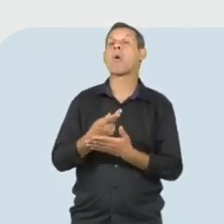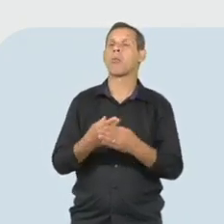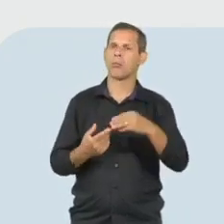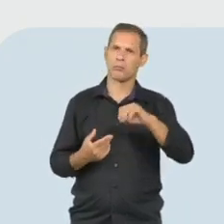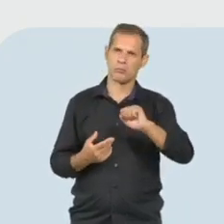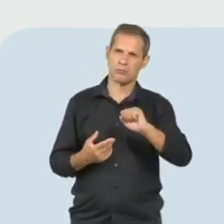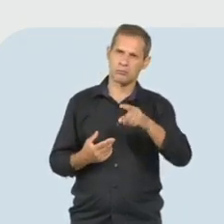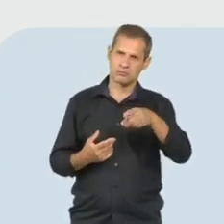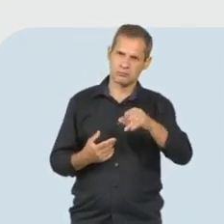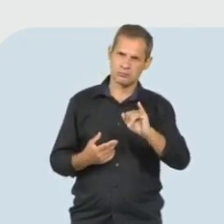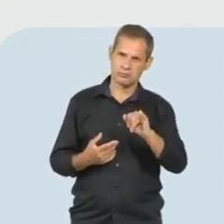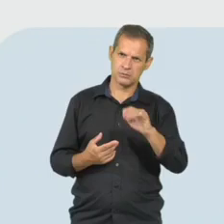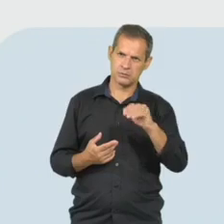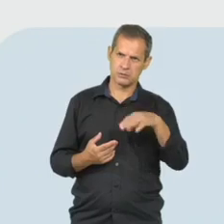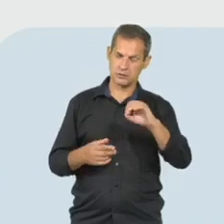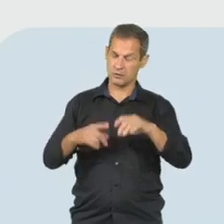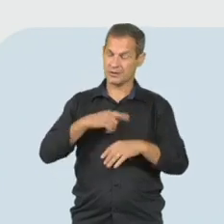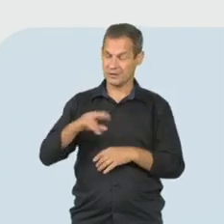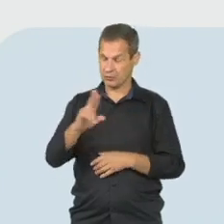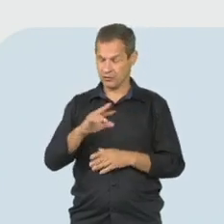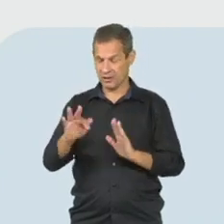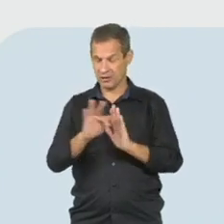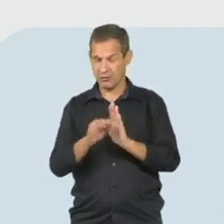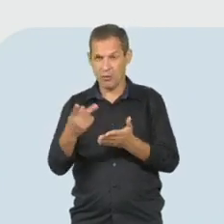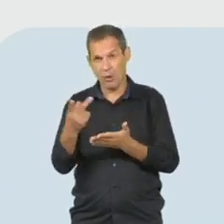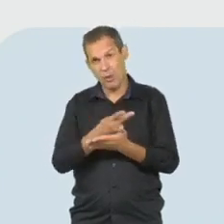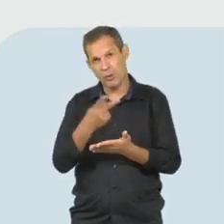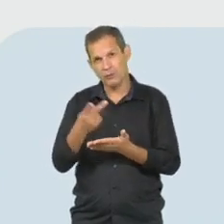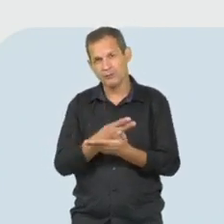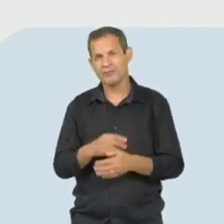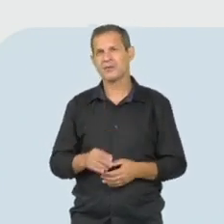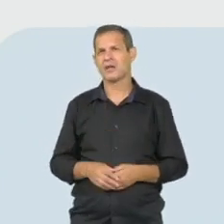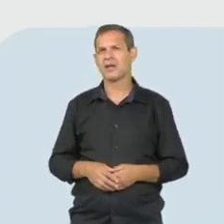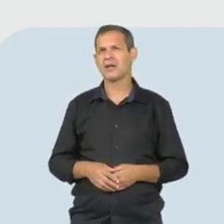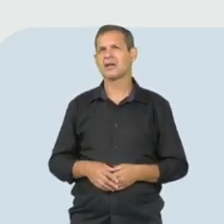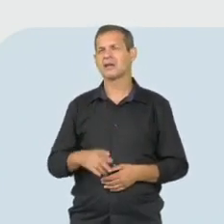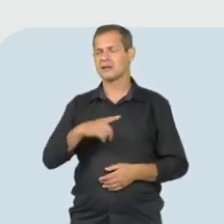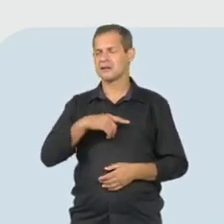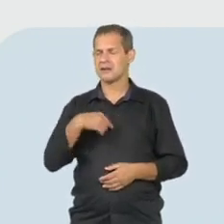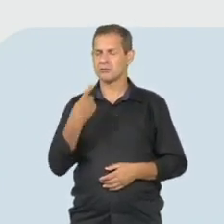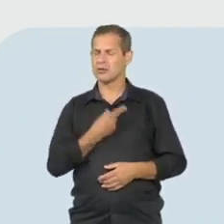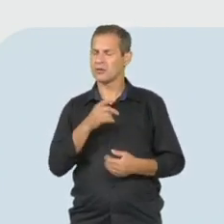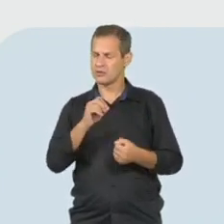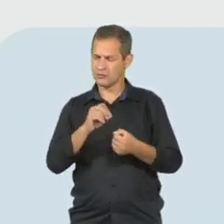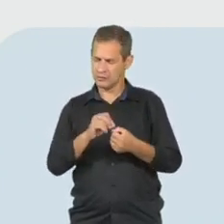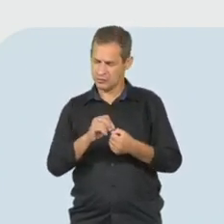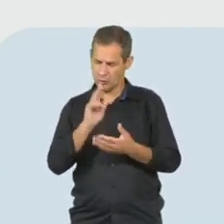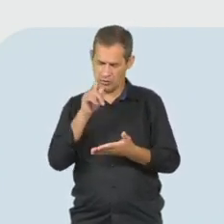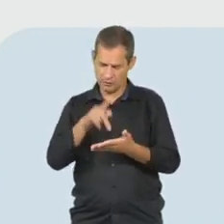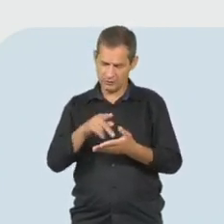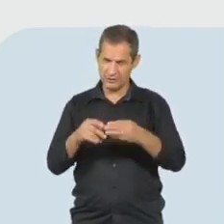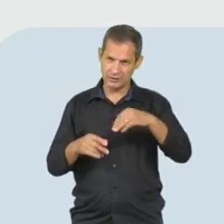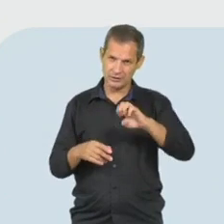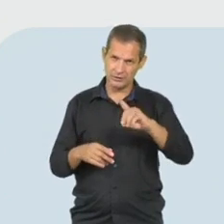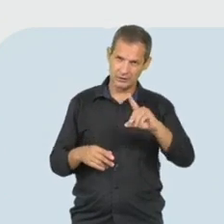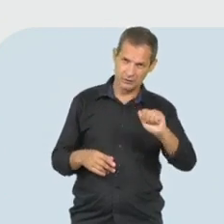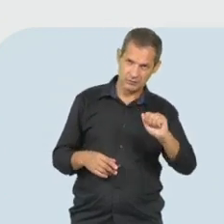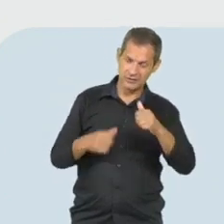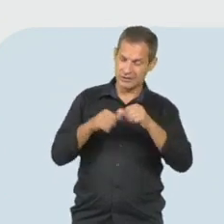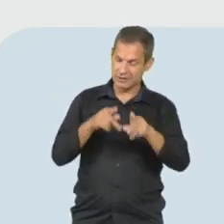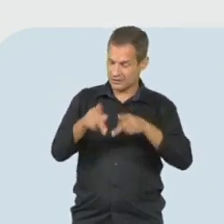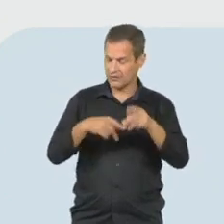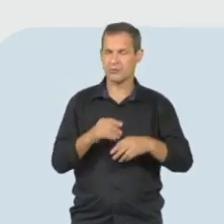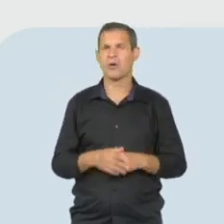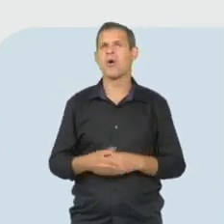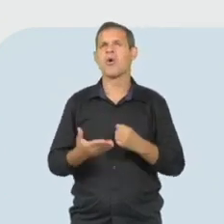máximo? Então vamos ter que utilizar a fórmula do erro aqui, que cometemos ao estimar a verdadeira média dessa